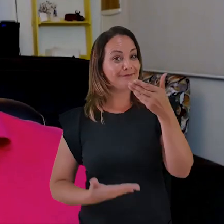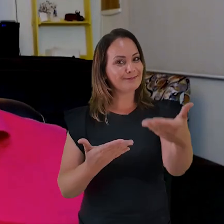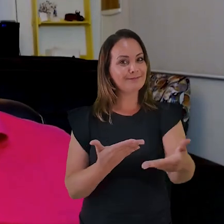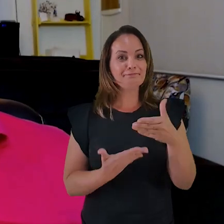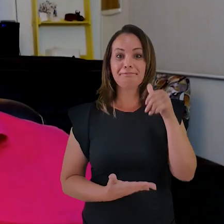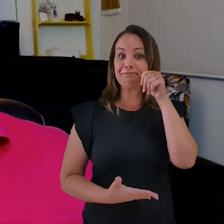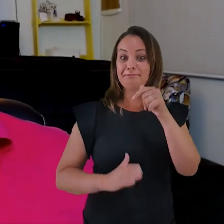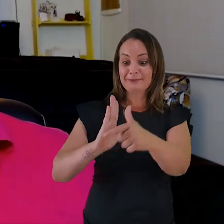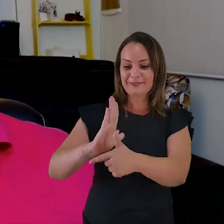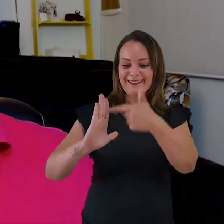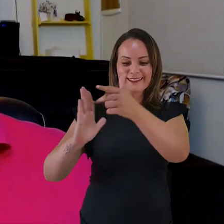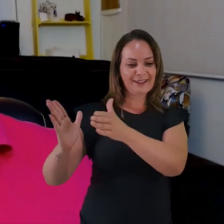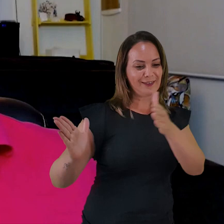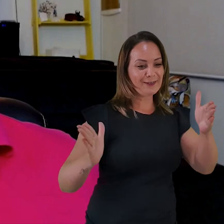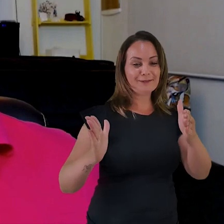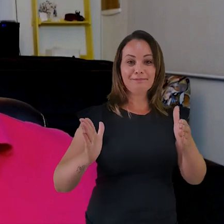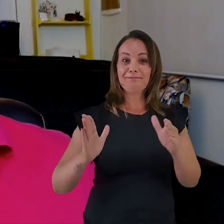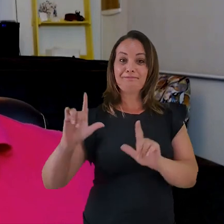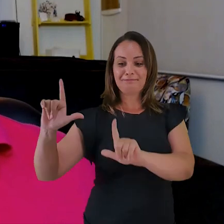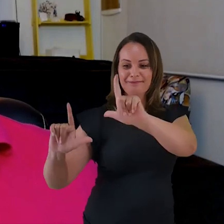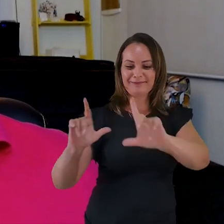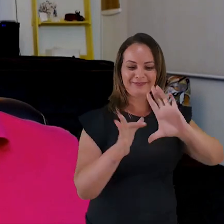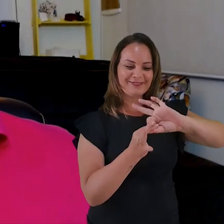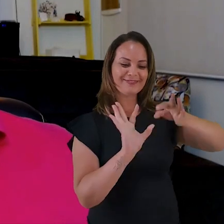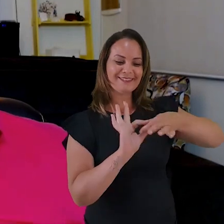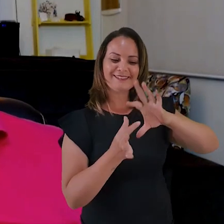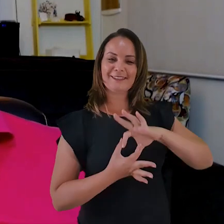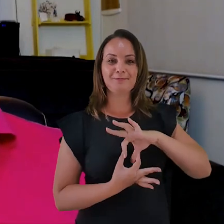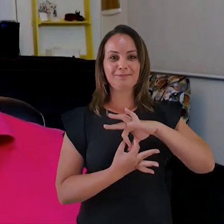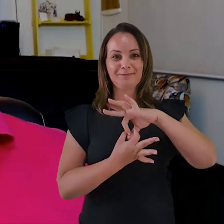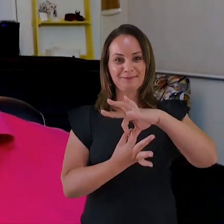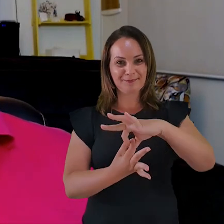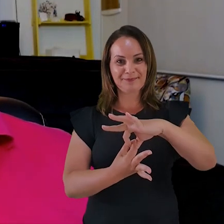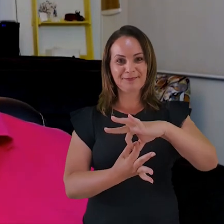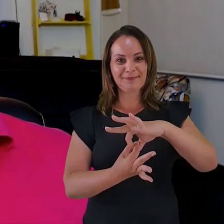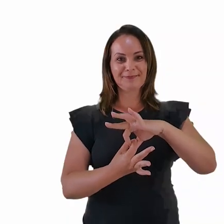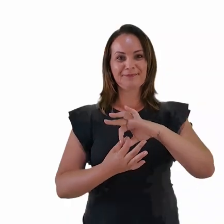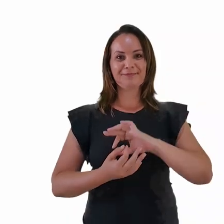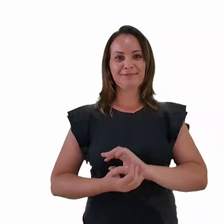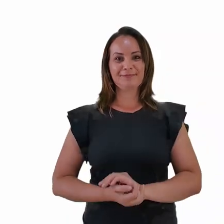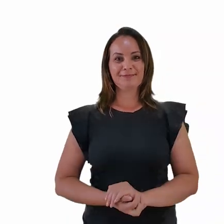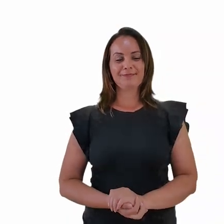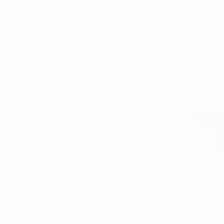bem-vindas à segunda temporada do programa Ciência e Cultura. Vamos brincar!